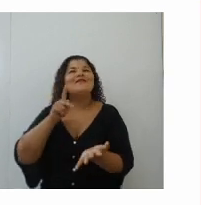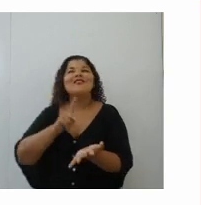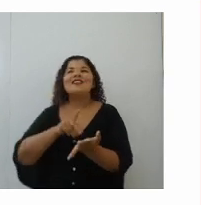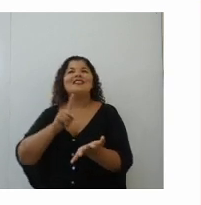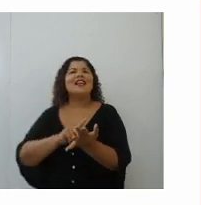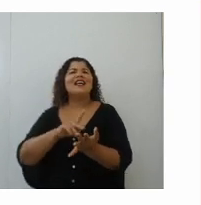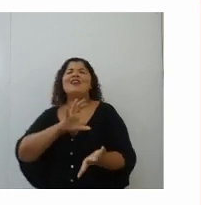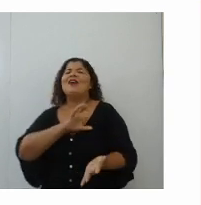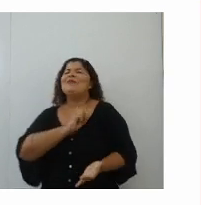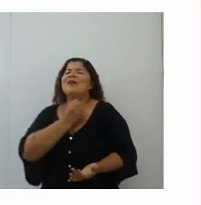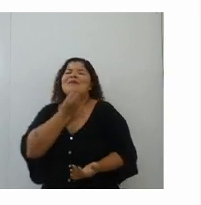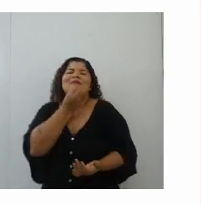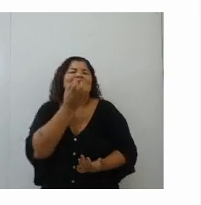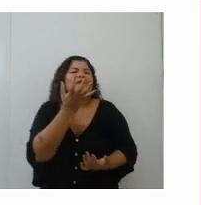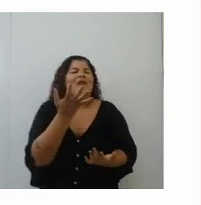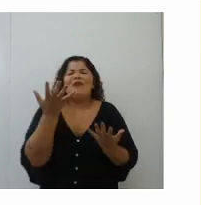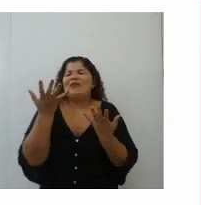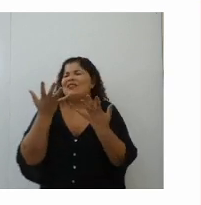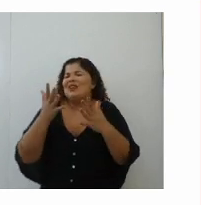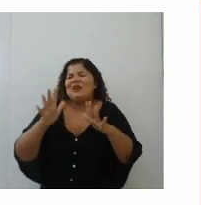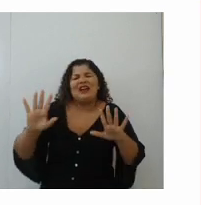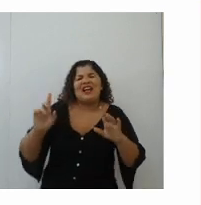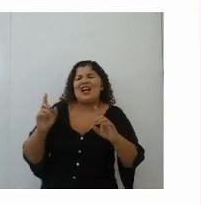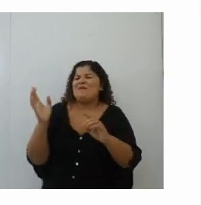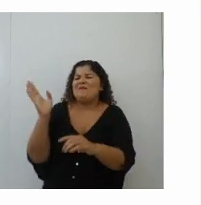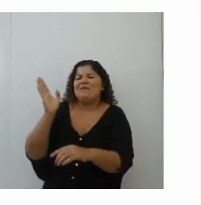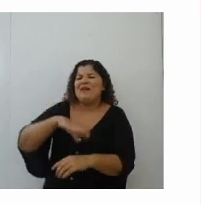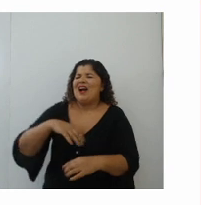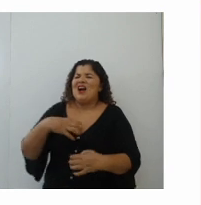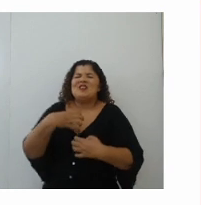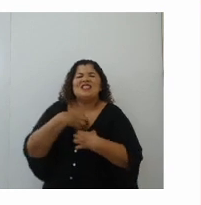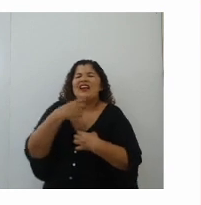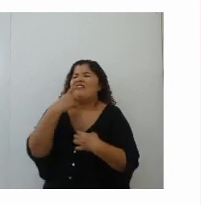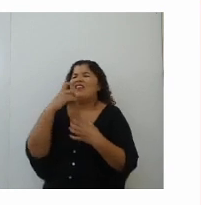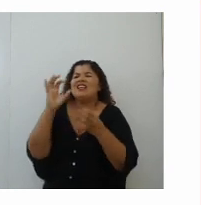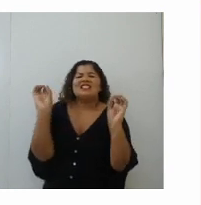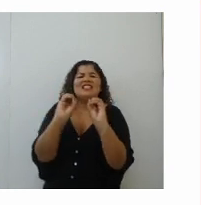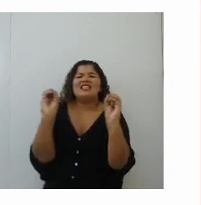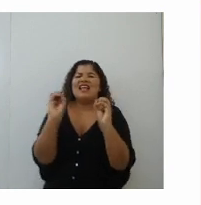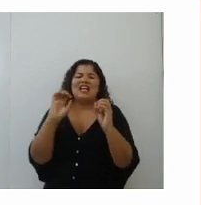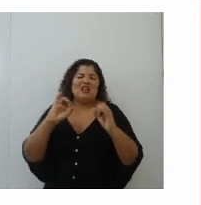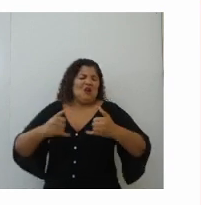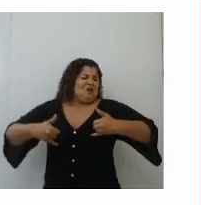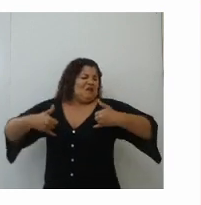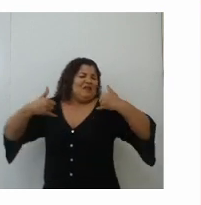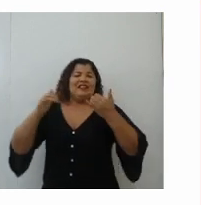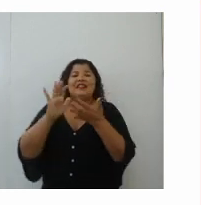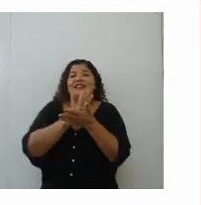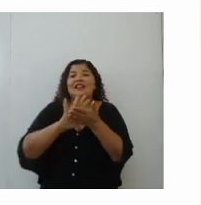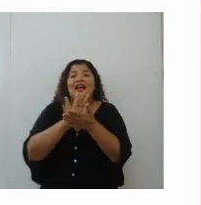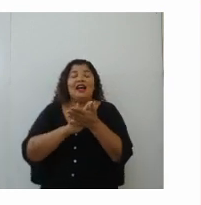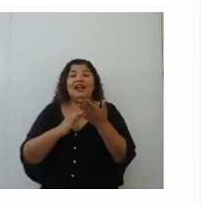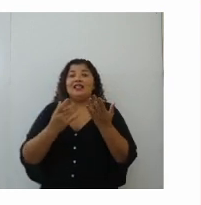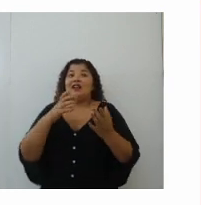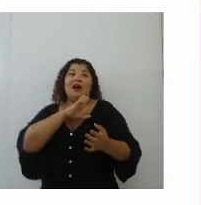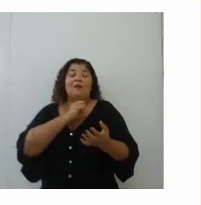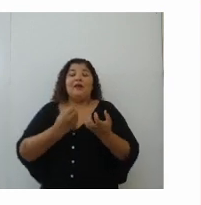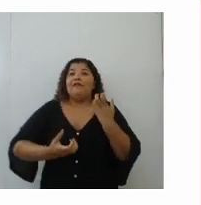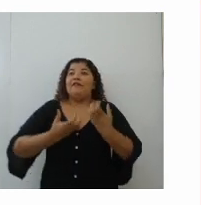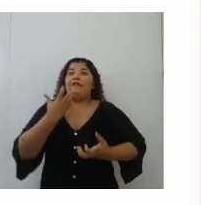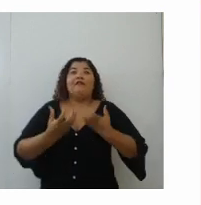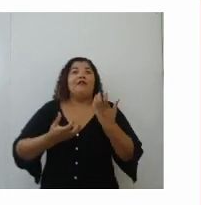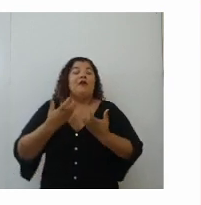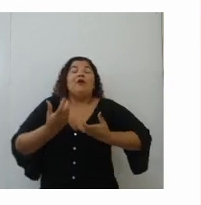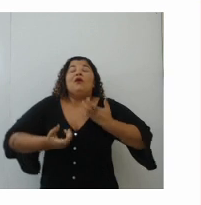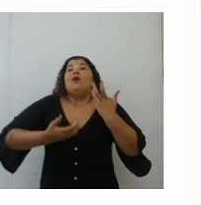O amor é bom, não quer o mal, não sente inveja ou se envaidece. O amor é o fogo que arde sem se